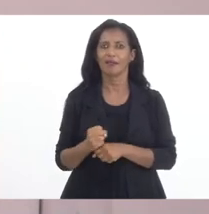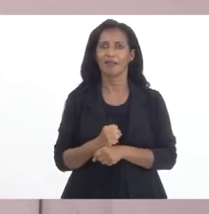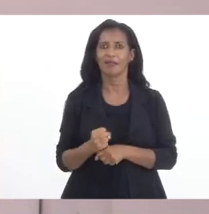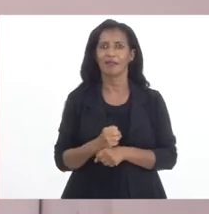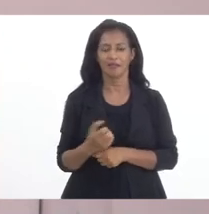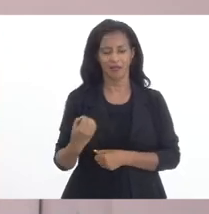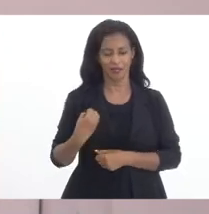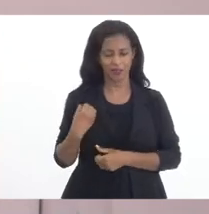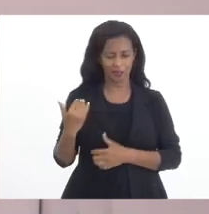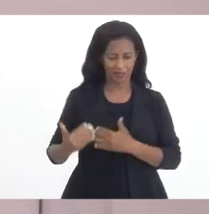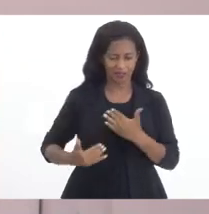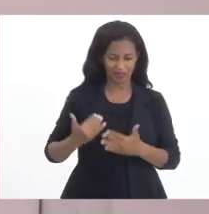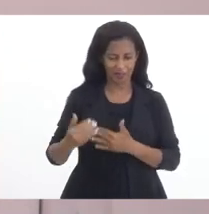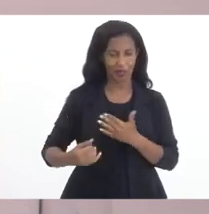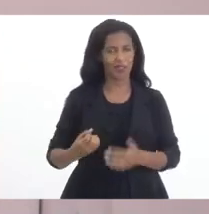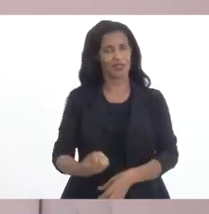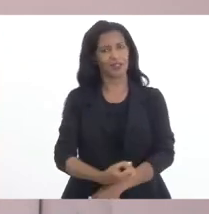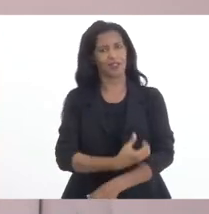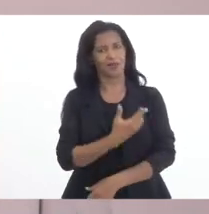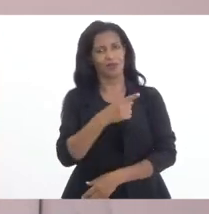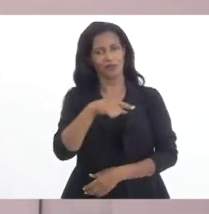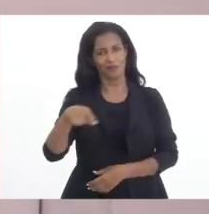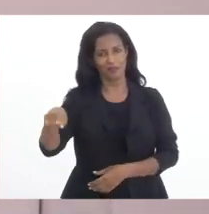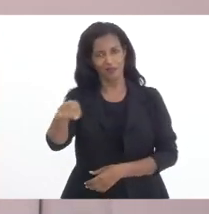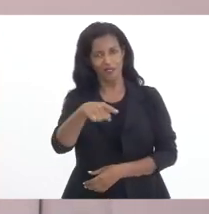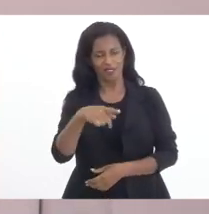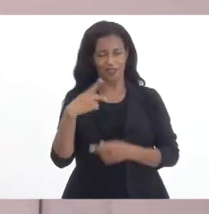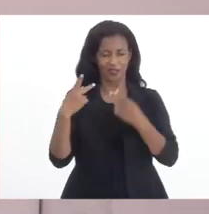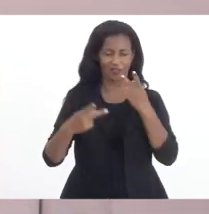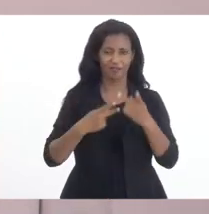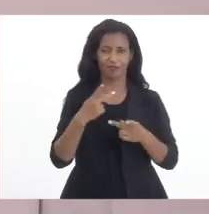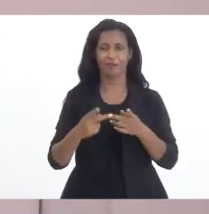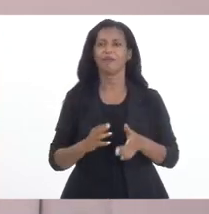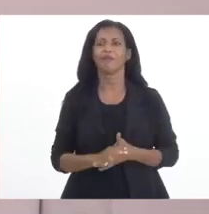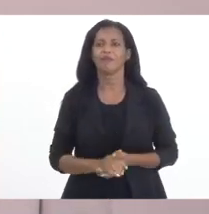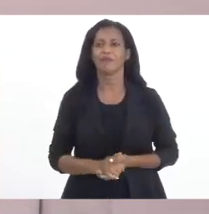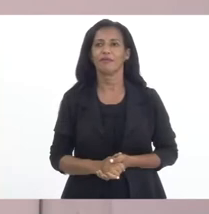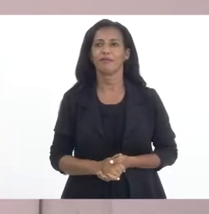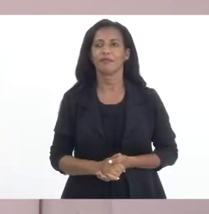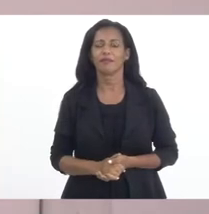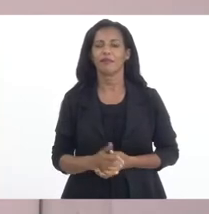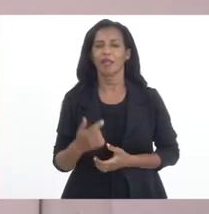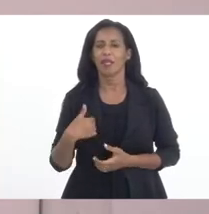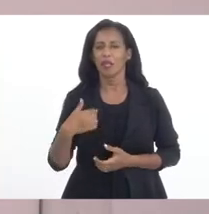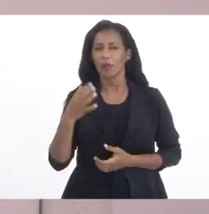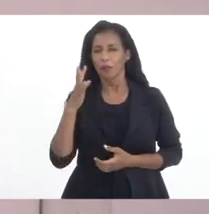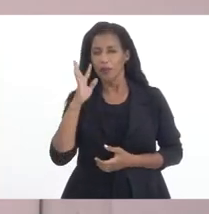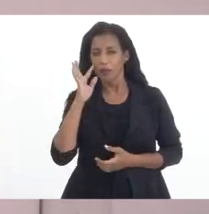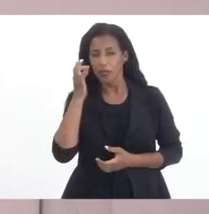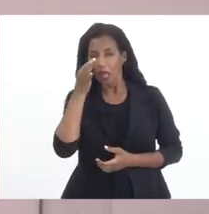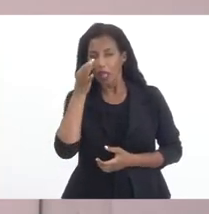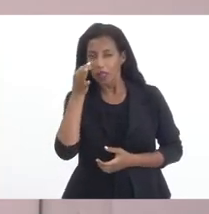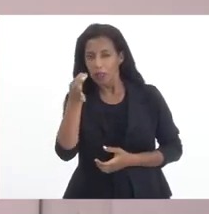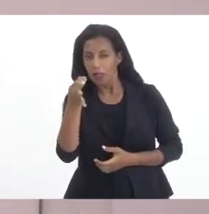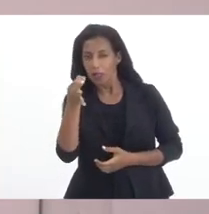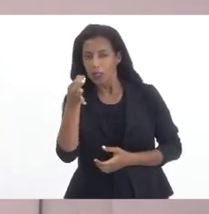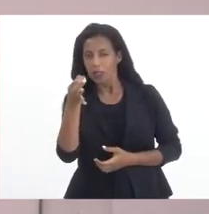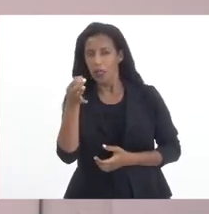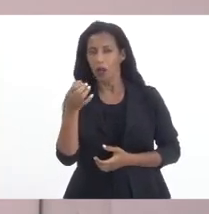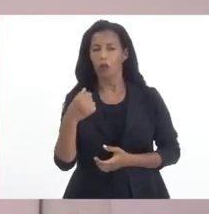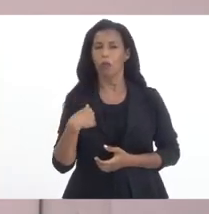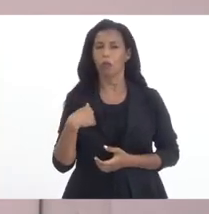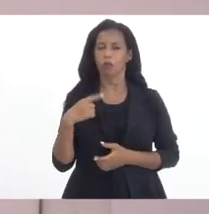vivi todas essas emoções que vocês hoje citaram. Eu prestei muita atenção, quando eu estava descendo a Serra das